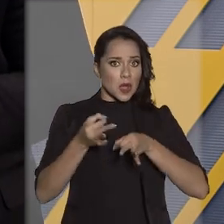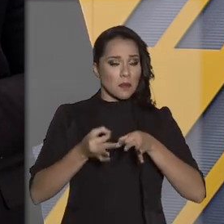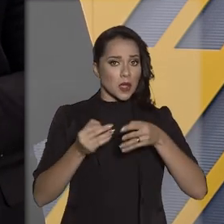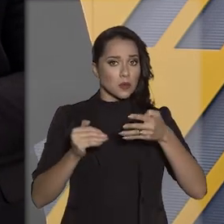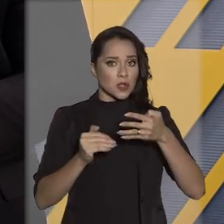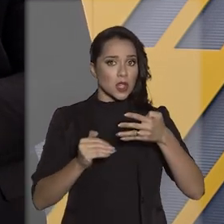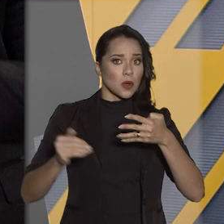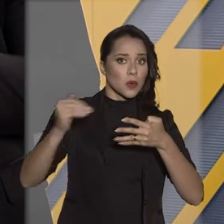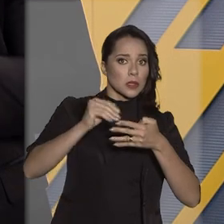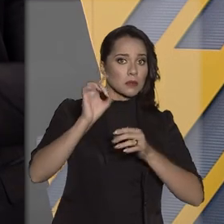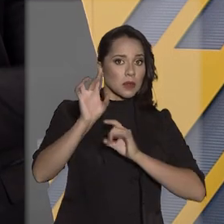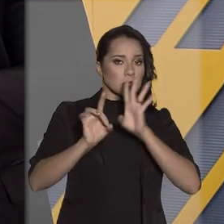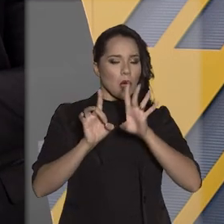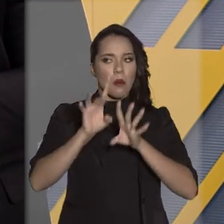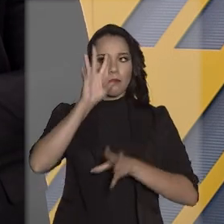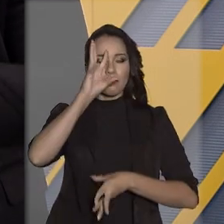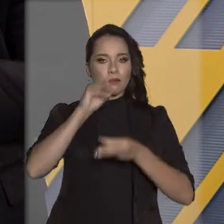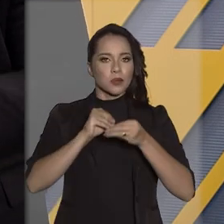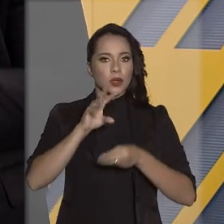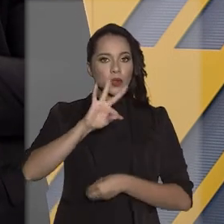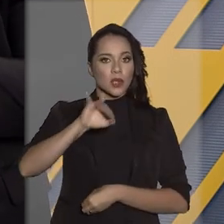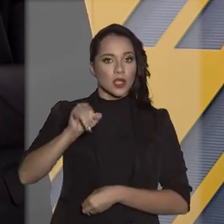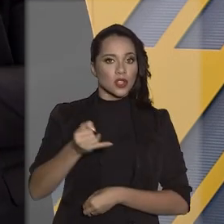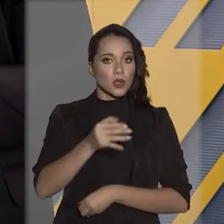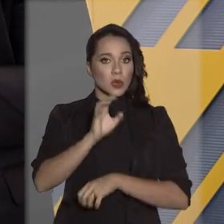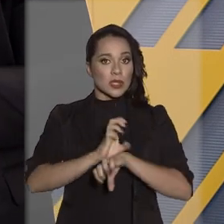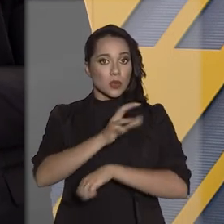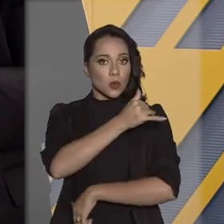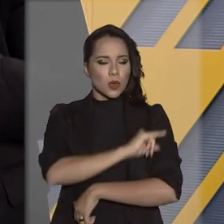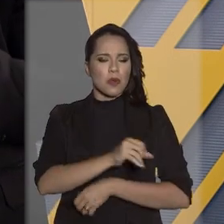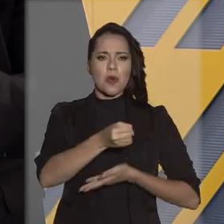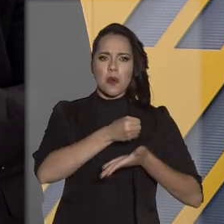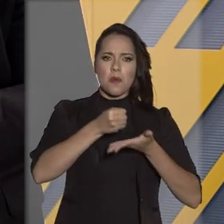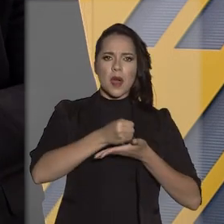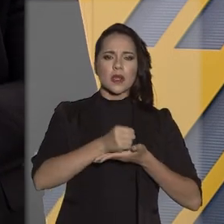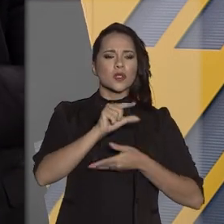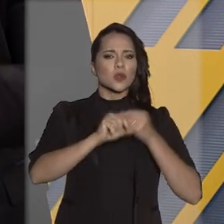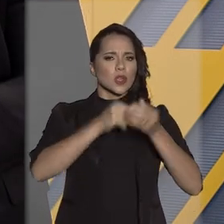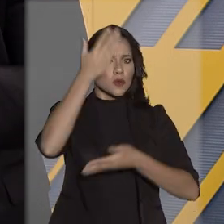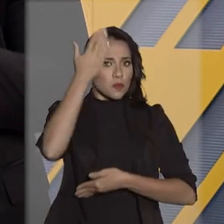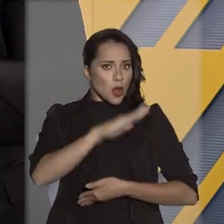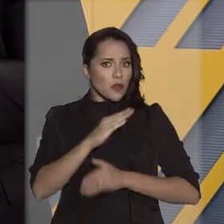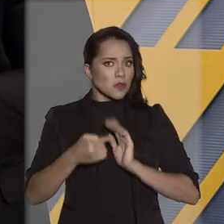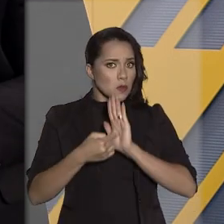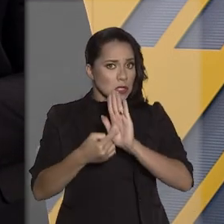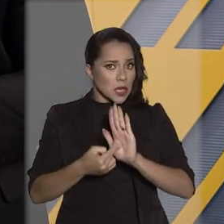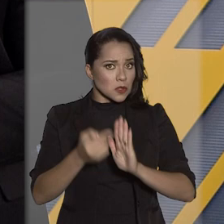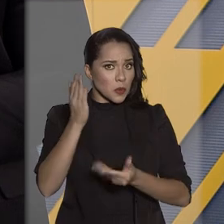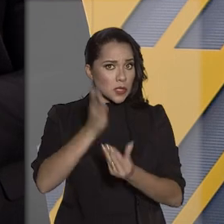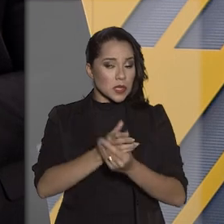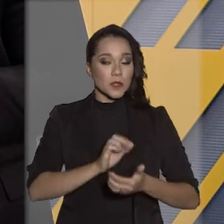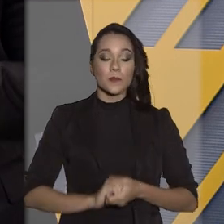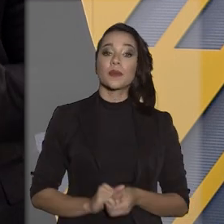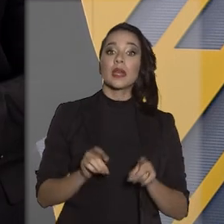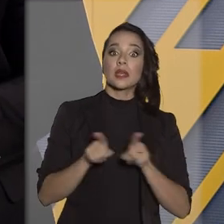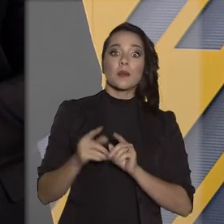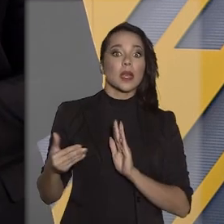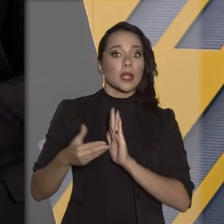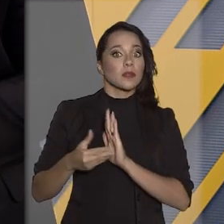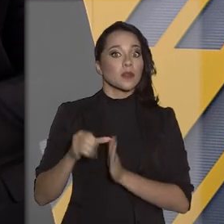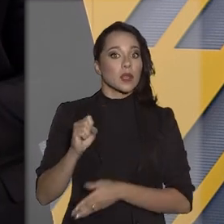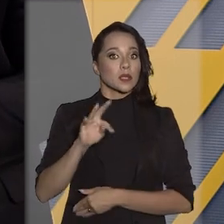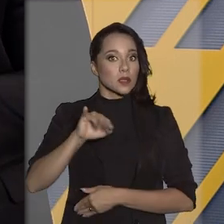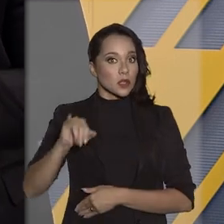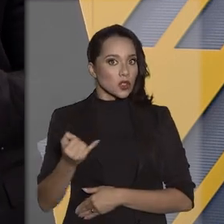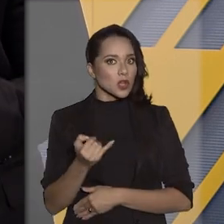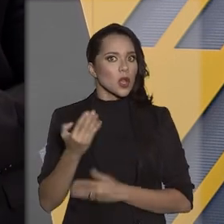recurso especial, rever o entendimento do TJ do Rio com base nos fatos e nas provas dos autos. E que a intervenção do